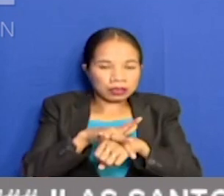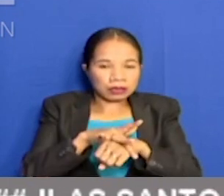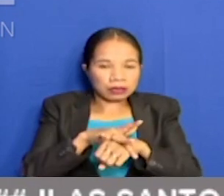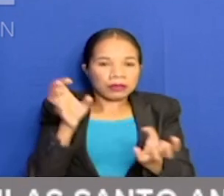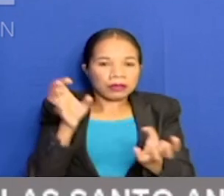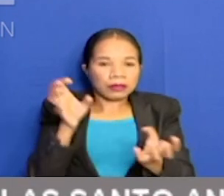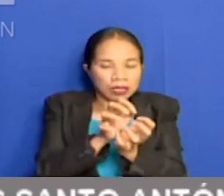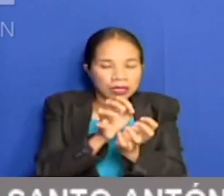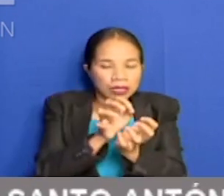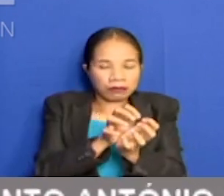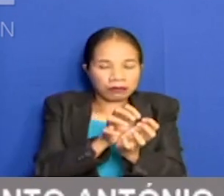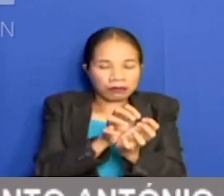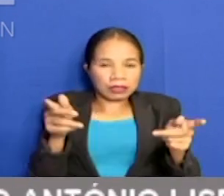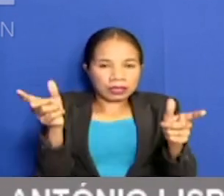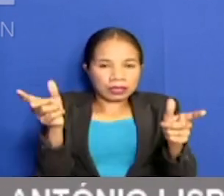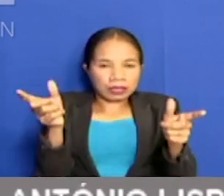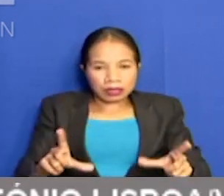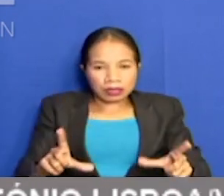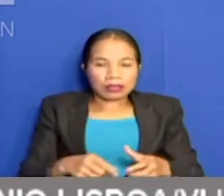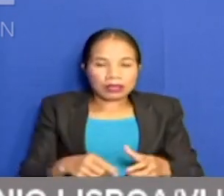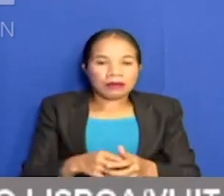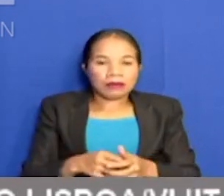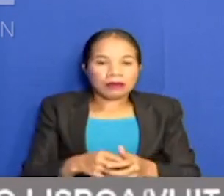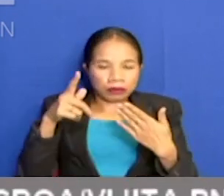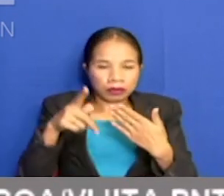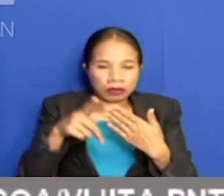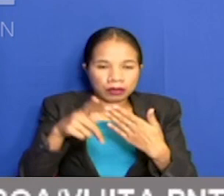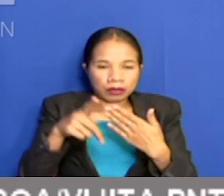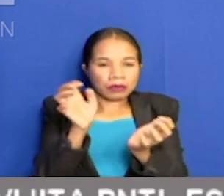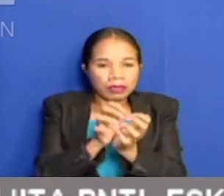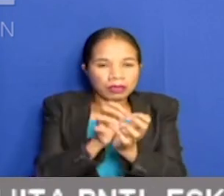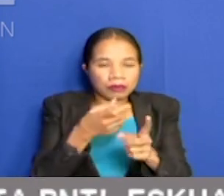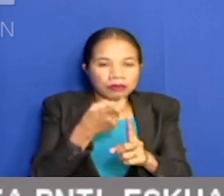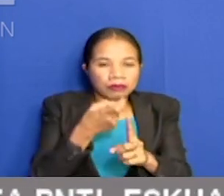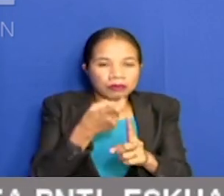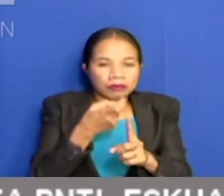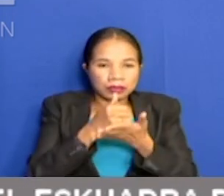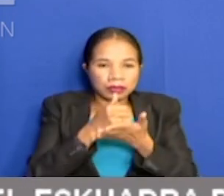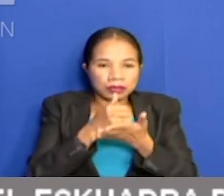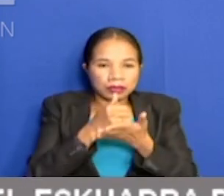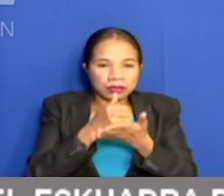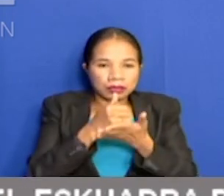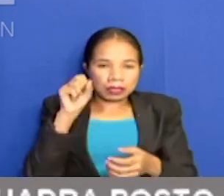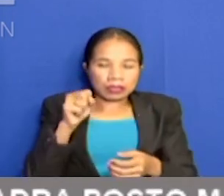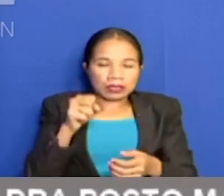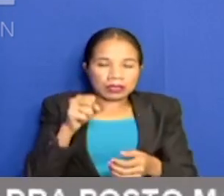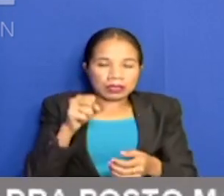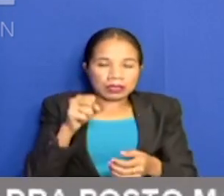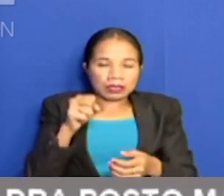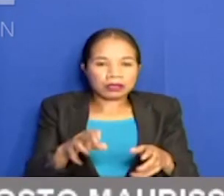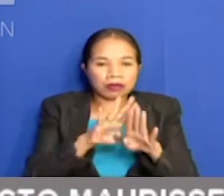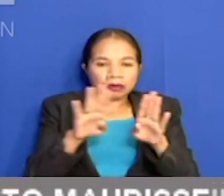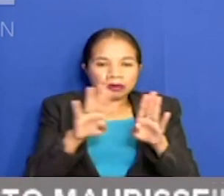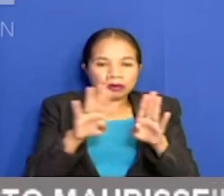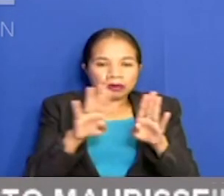e lagoa irene. Programa Conservação da FAEC retém apoio técnico russo Instituto de Gestão no Equipamentos, no ne loque dalam